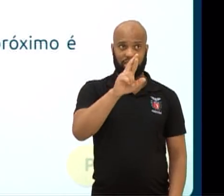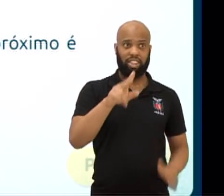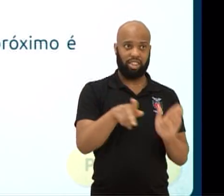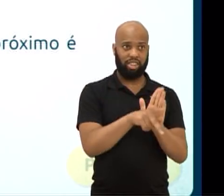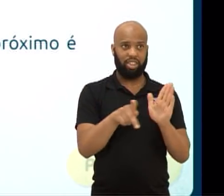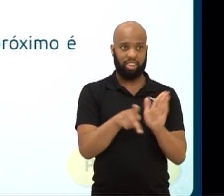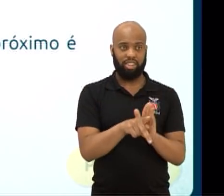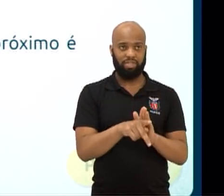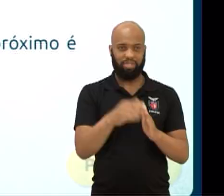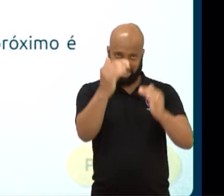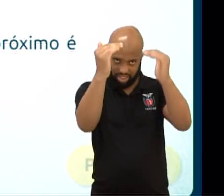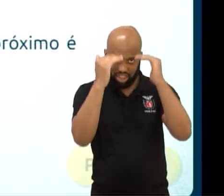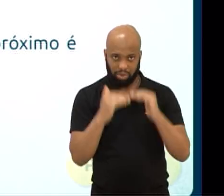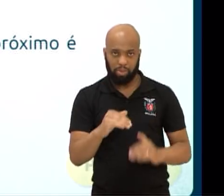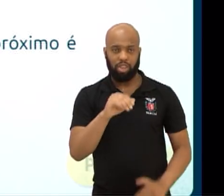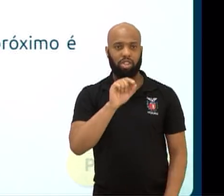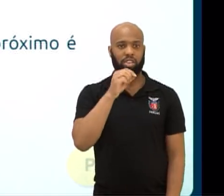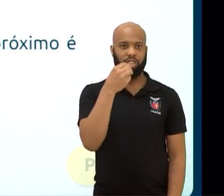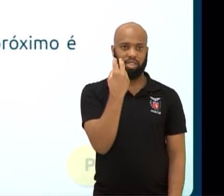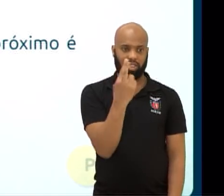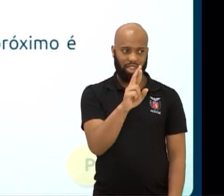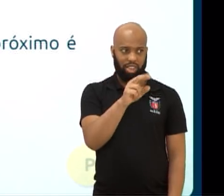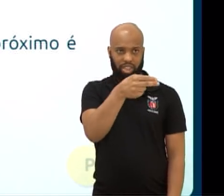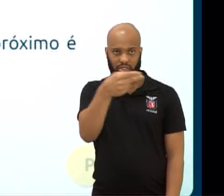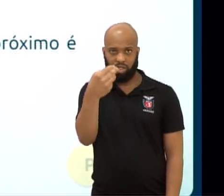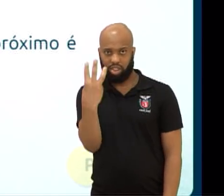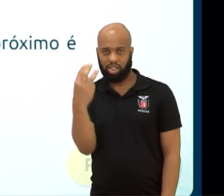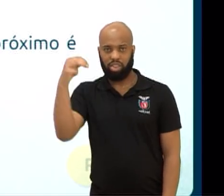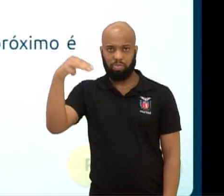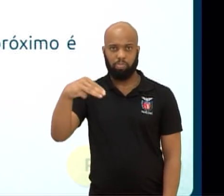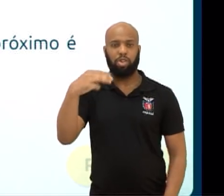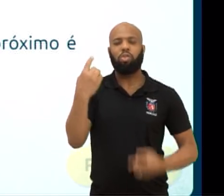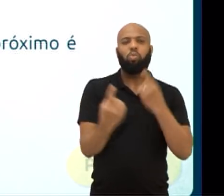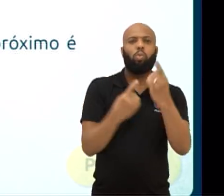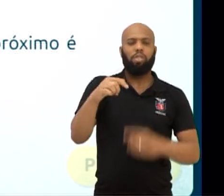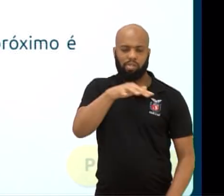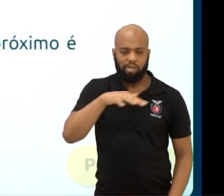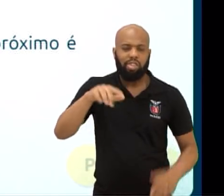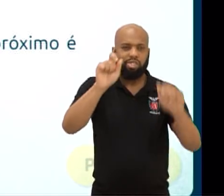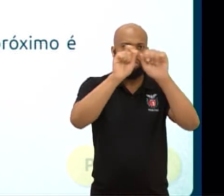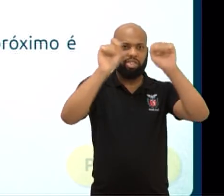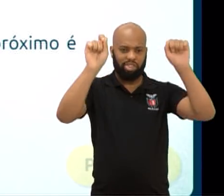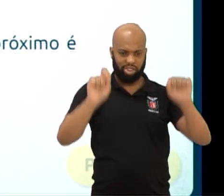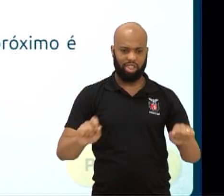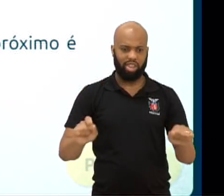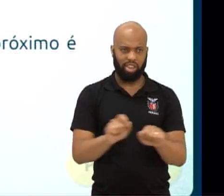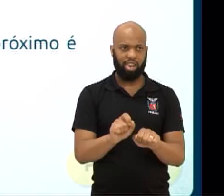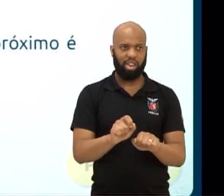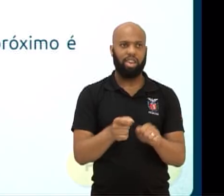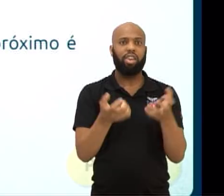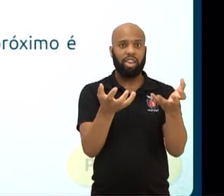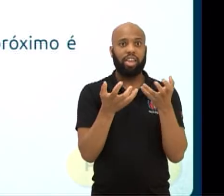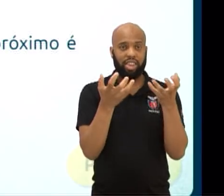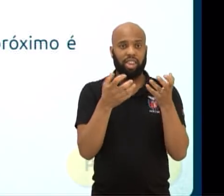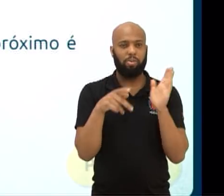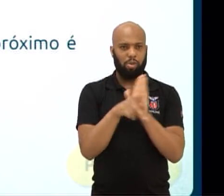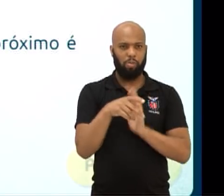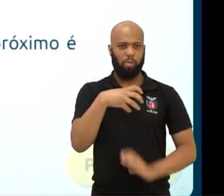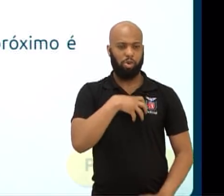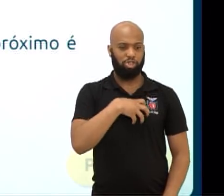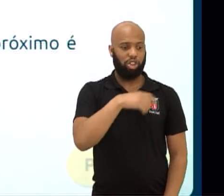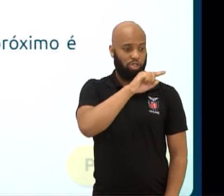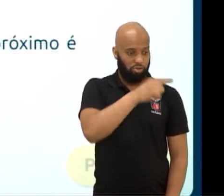círculo abaixo é 3 metros. Qual que é a área do círculo arredondando para o centésimo